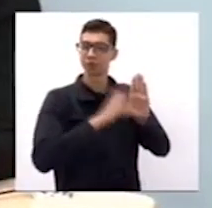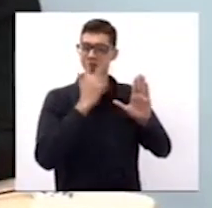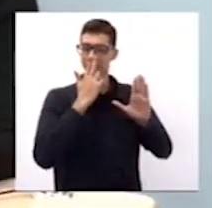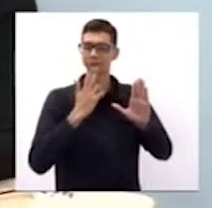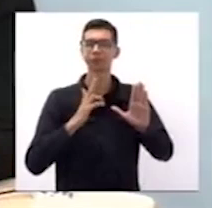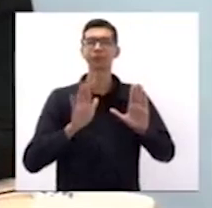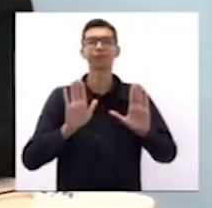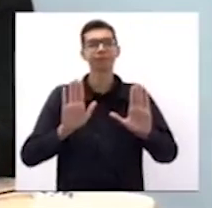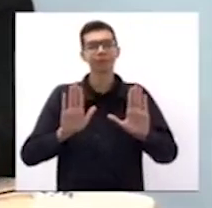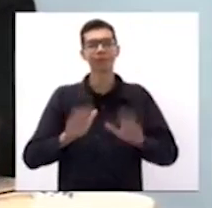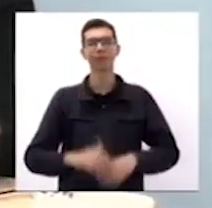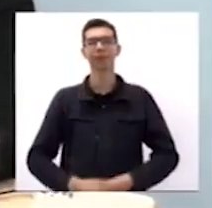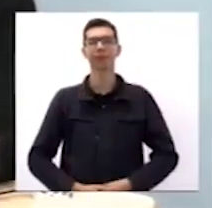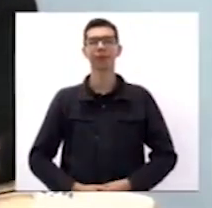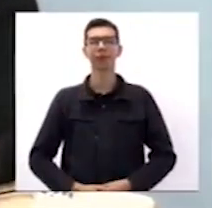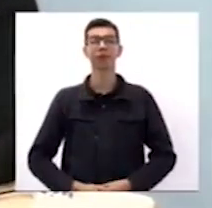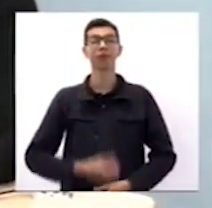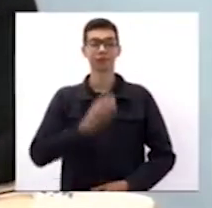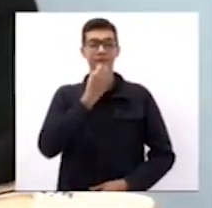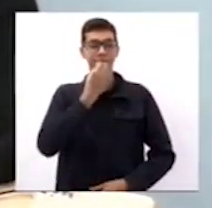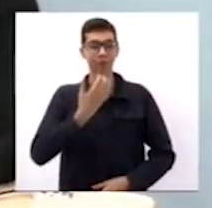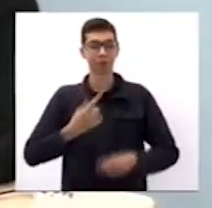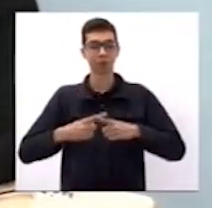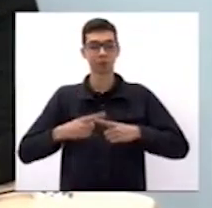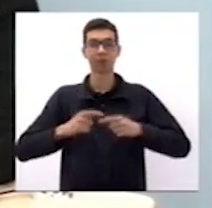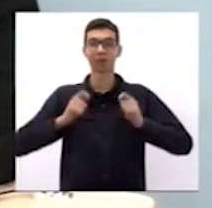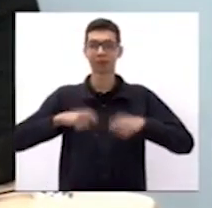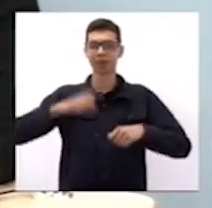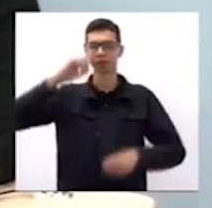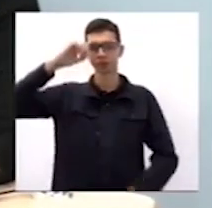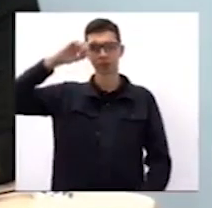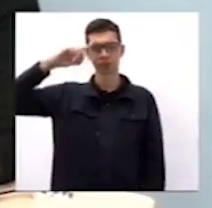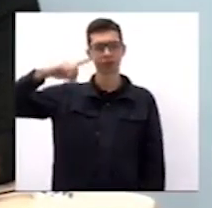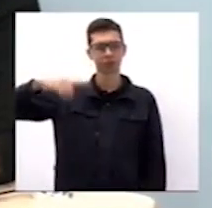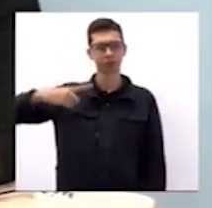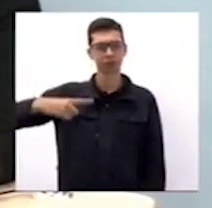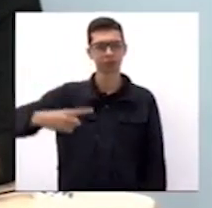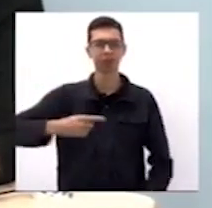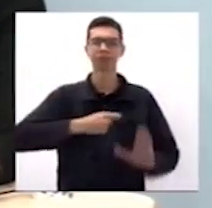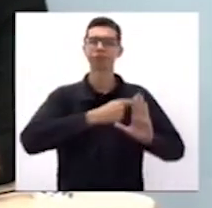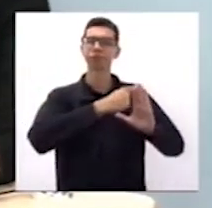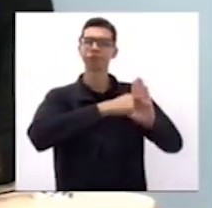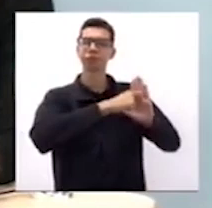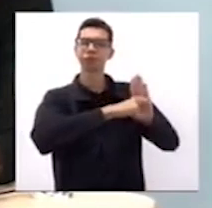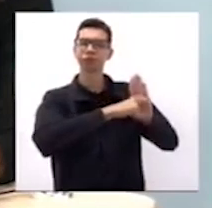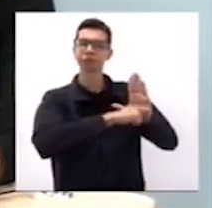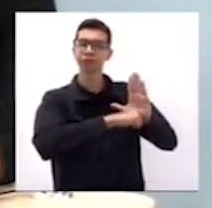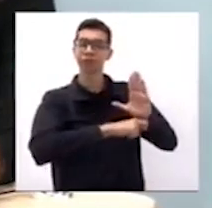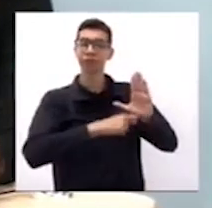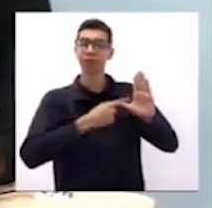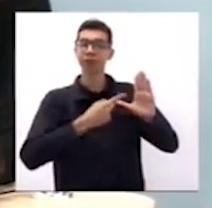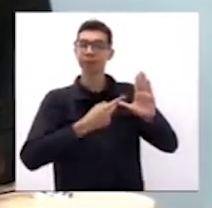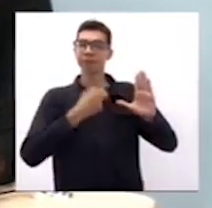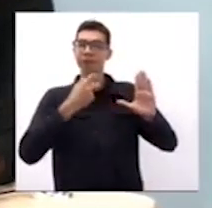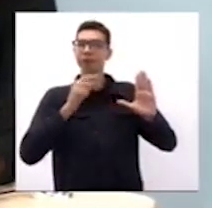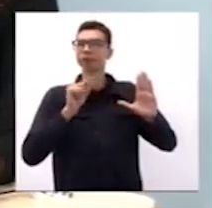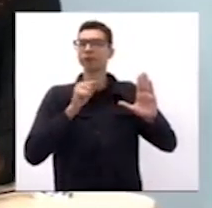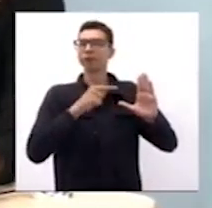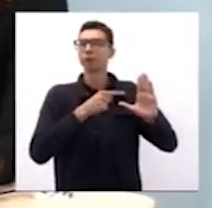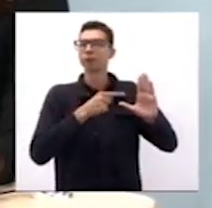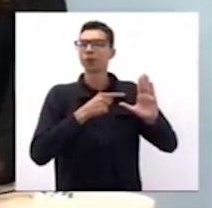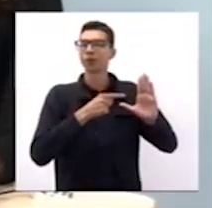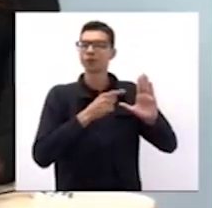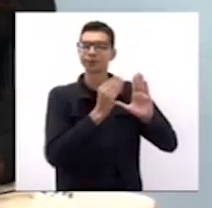bom da gente ir construindo diariamente esse diário é que a gente consegue perceber a evolução do nosso aprender, né?